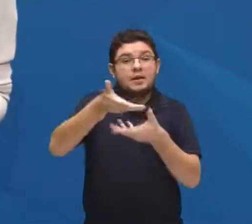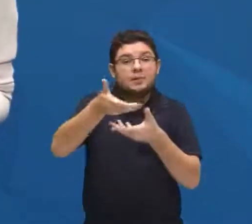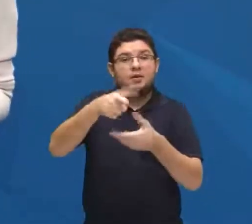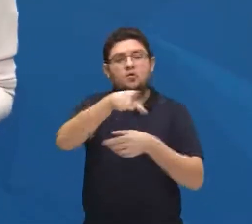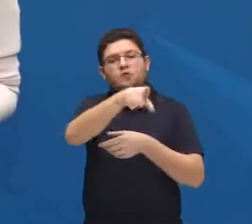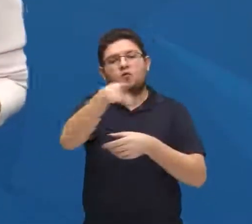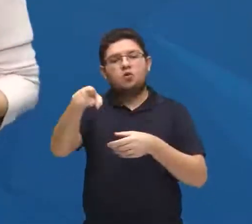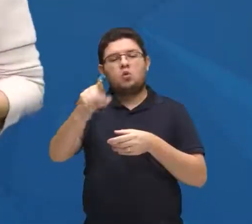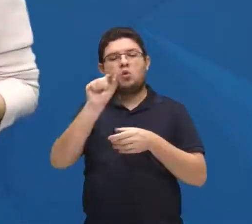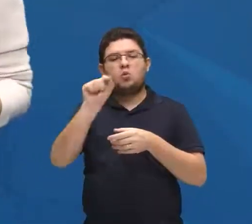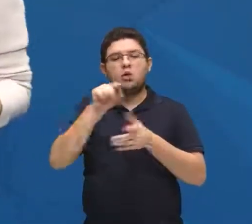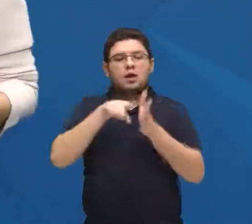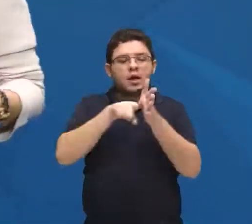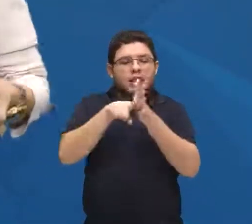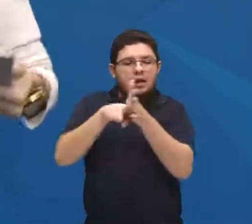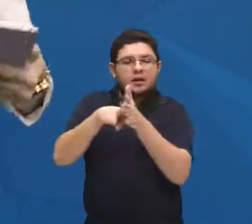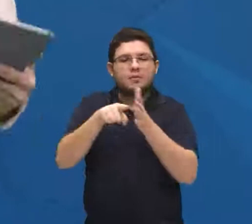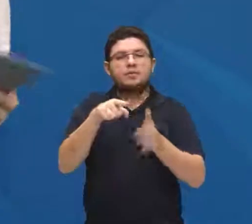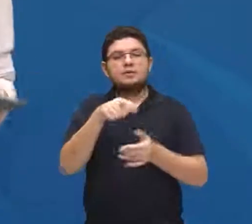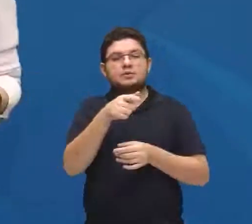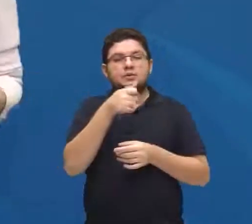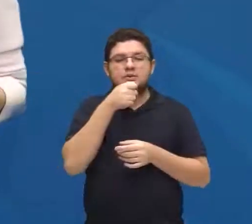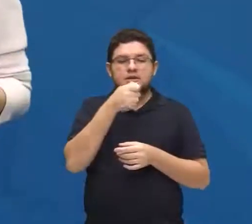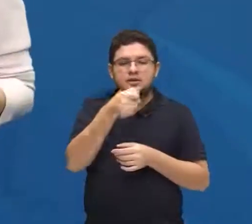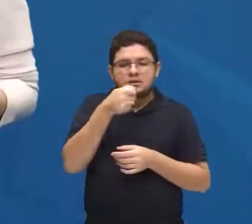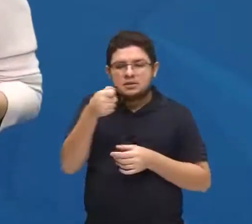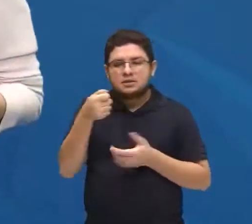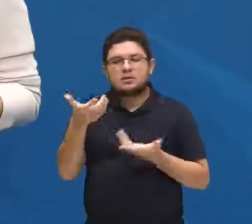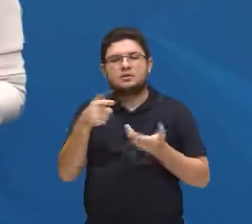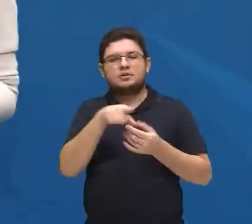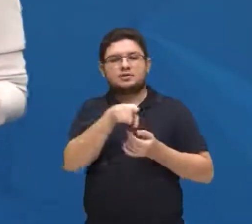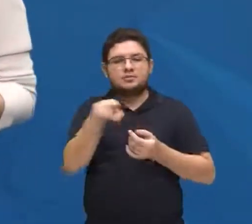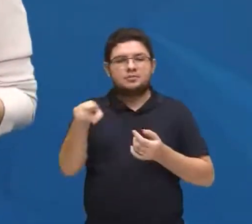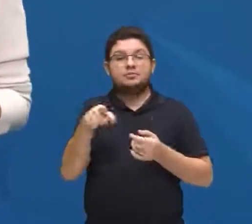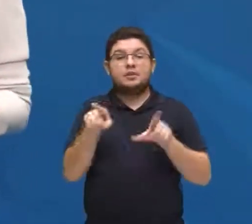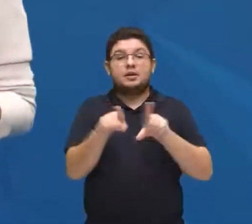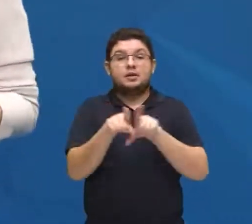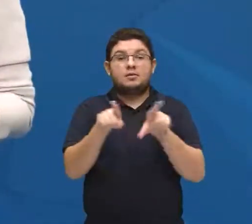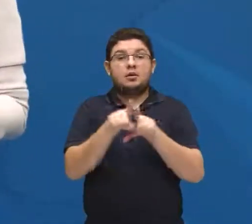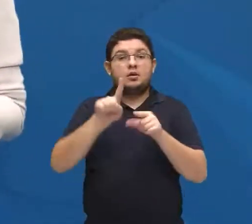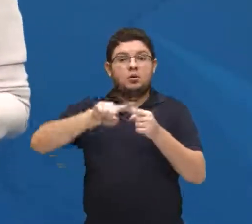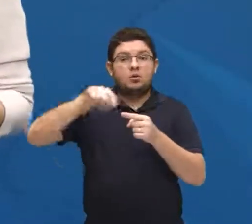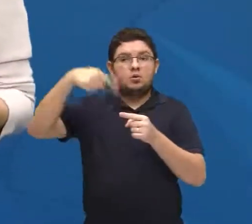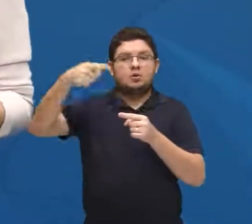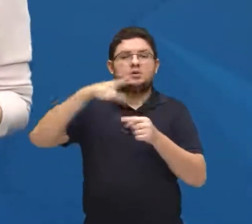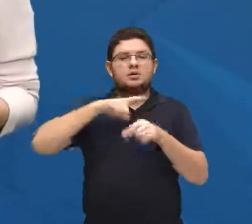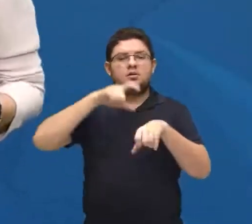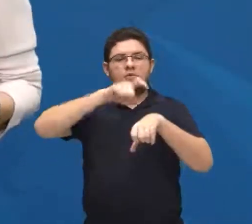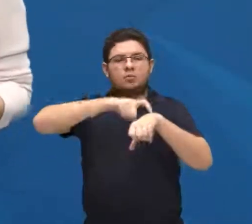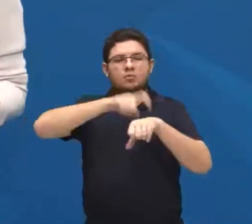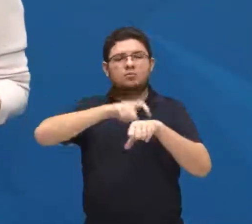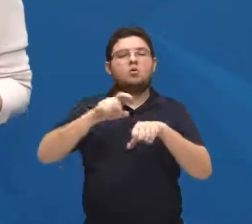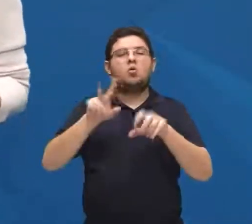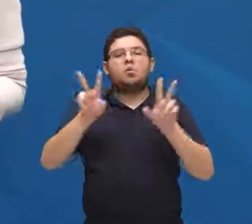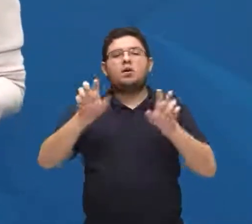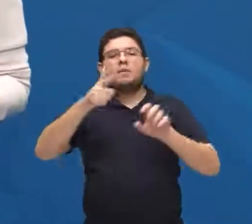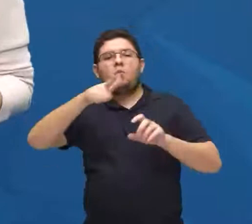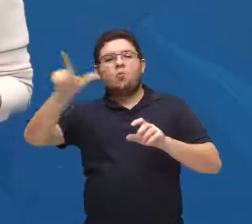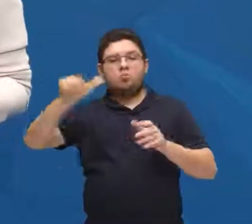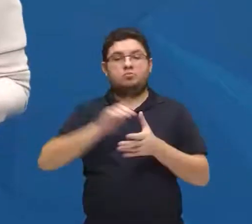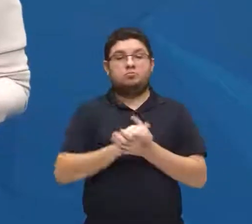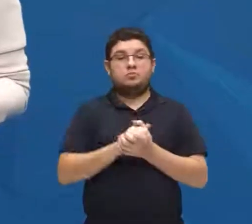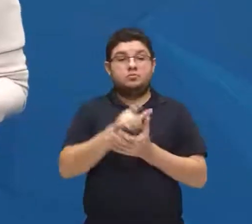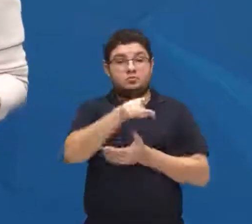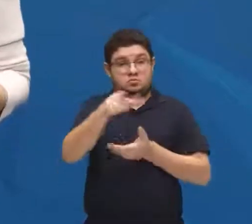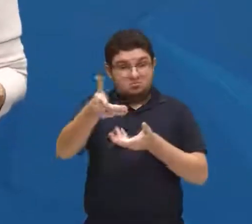nossa enquete e a gente vai ter outros momentos para conversar sobre outras temáticas, então participem